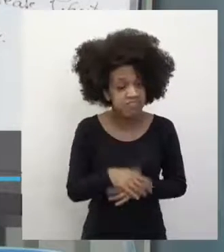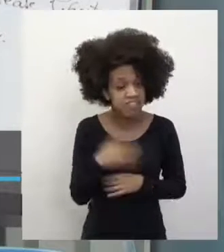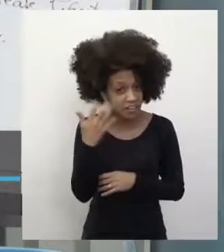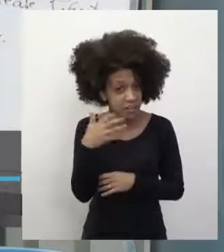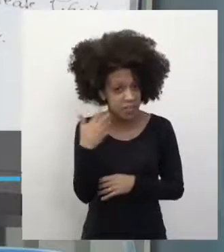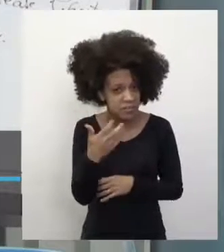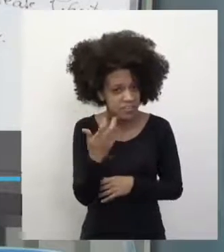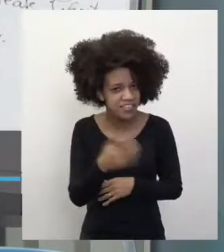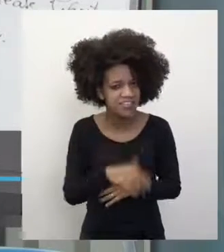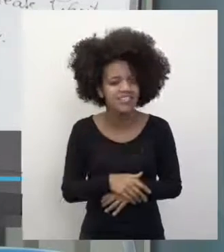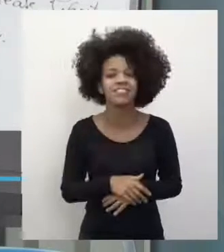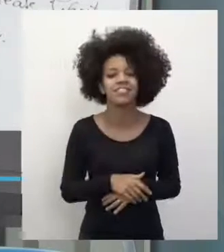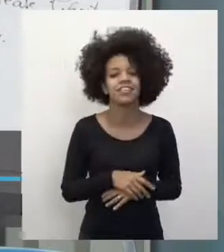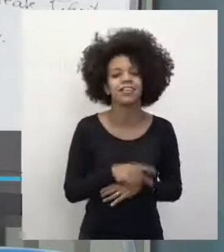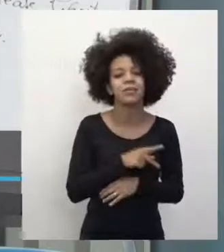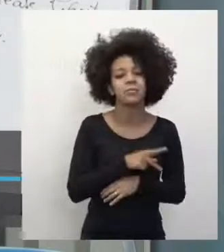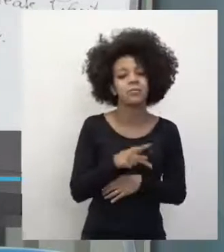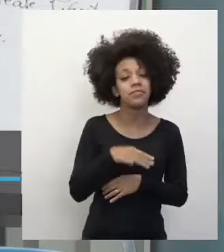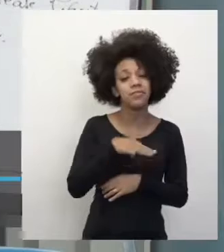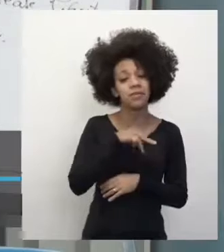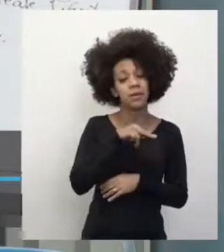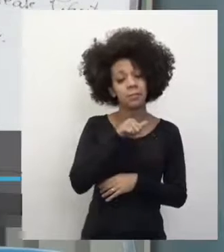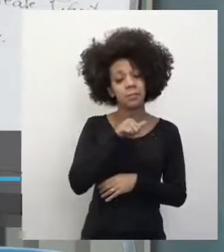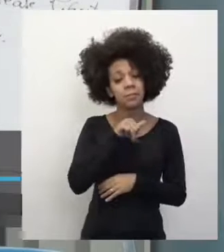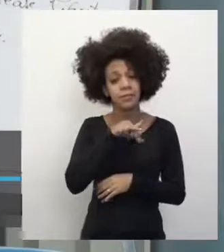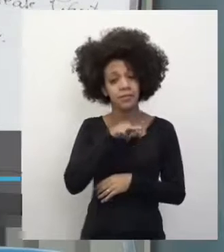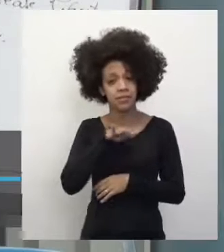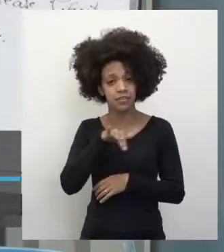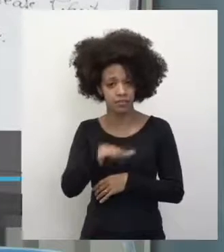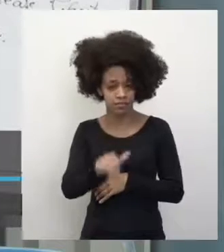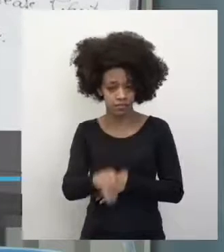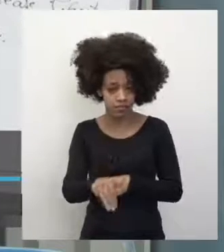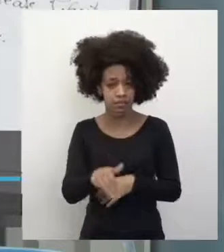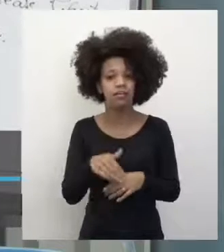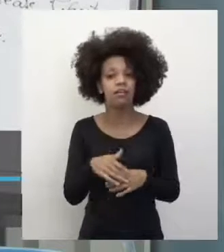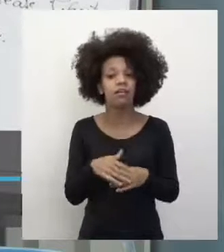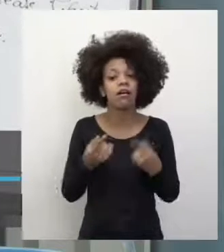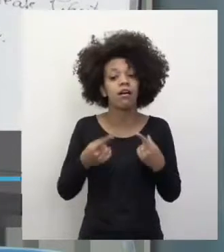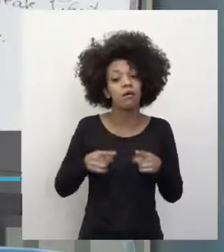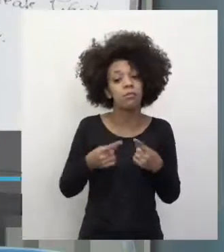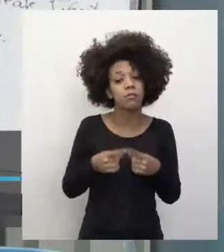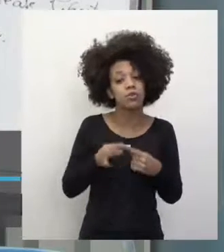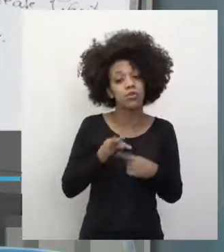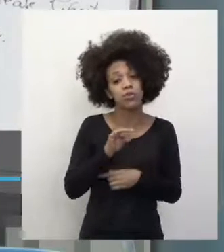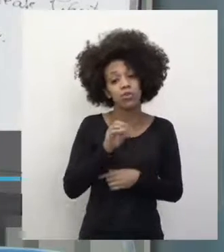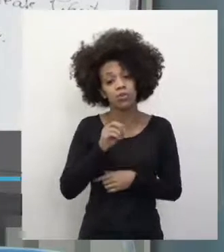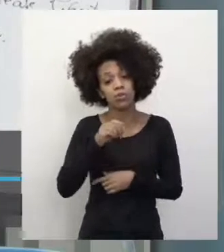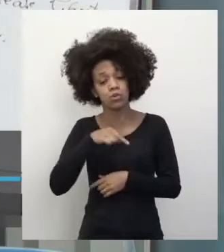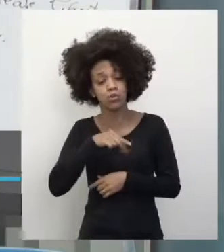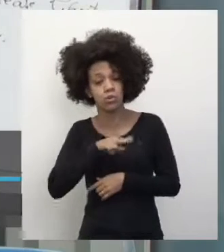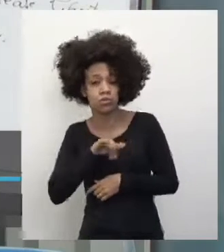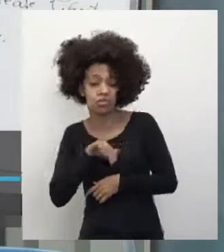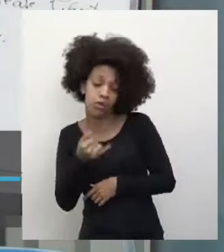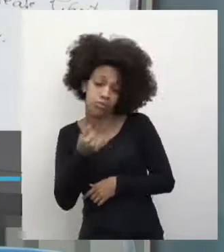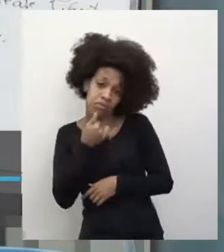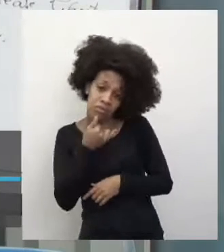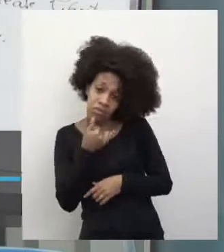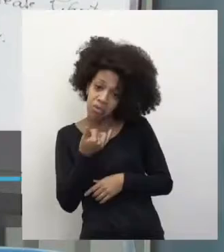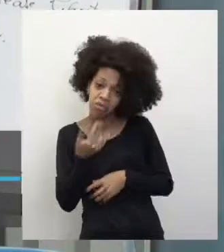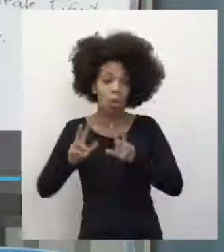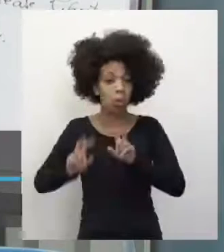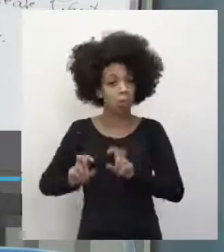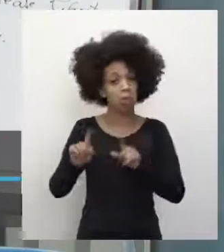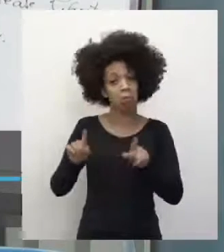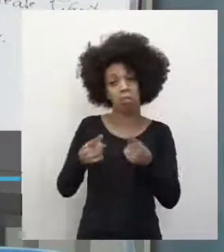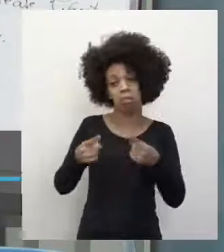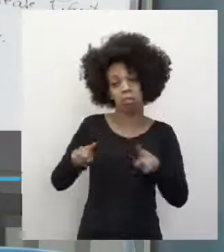romântico, né, professora Tereza? Ótimo. Professora Miriam, a música do Toquinho, infelizmente ela não citou qual a música do Toquinho, né? Que eu também